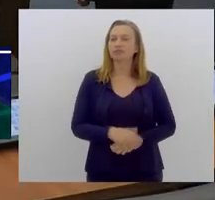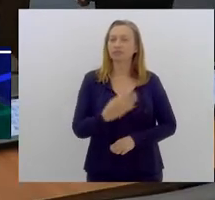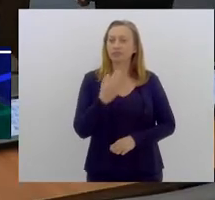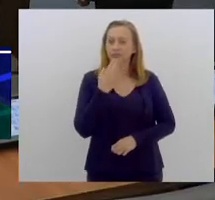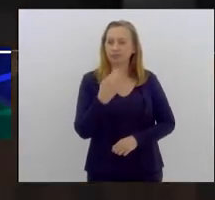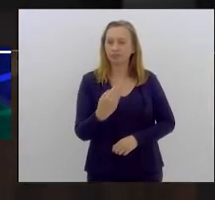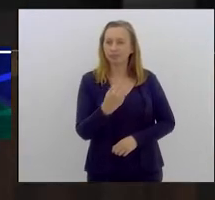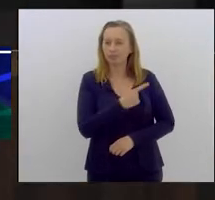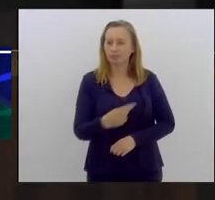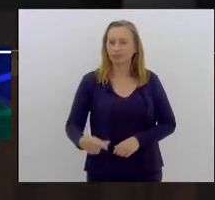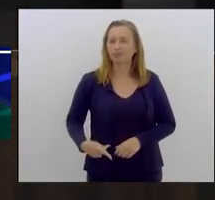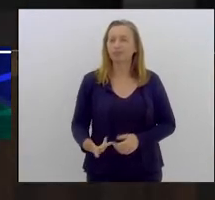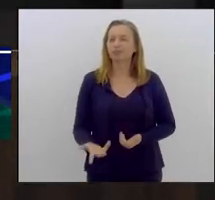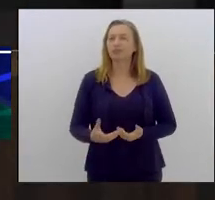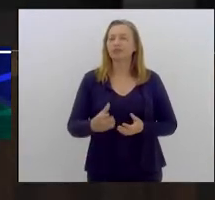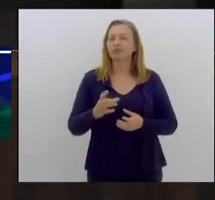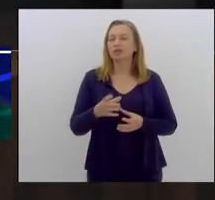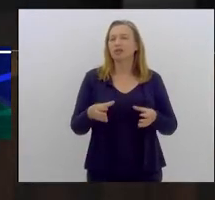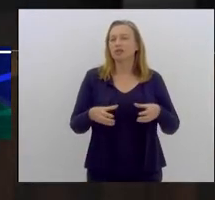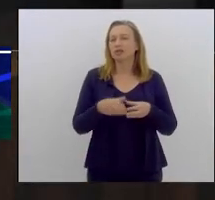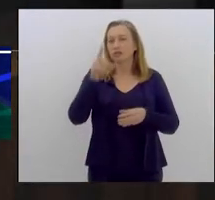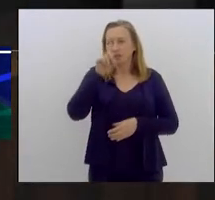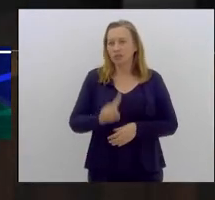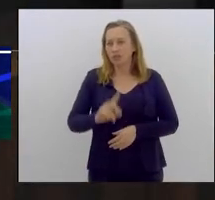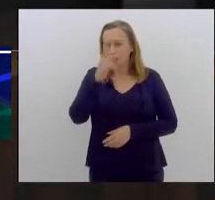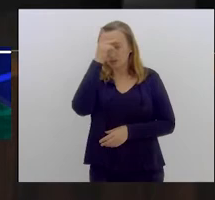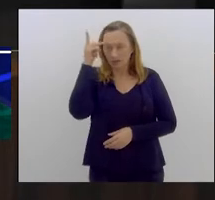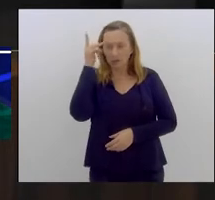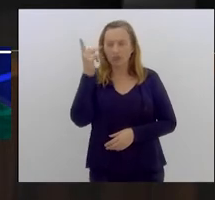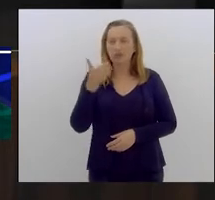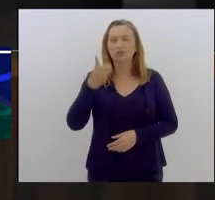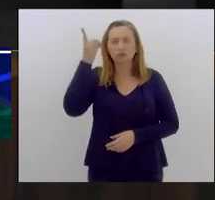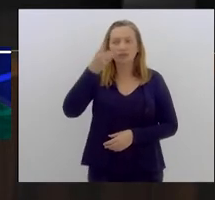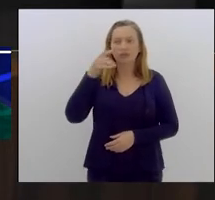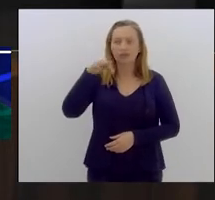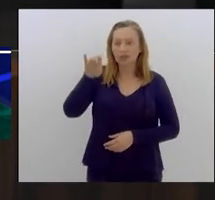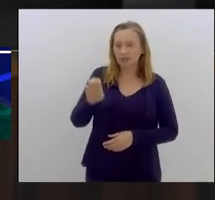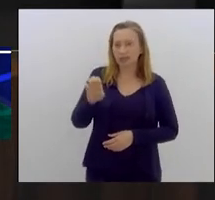defere. Pela comissão da pessoa com deficiência, deputada Franciane Melo.